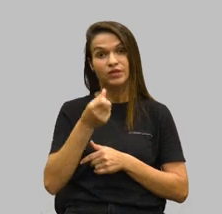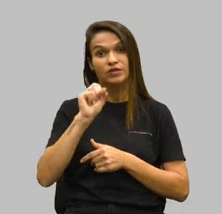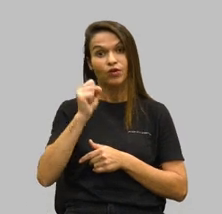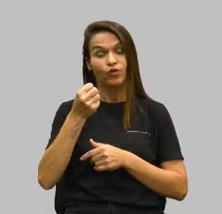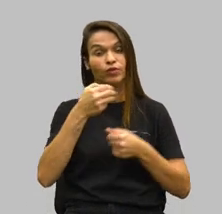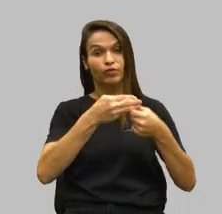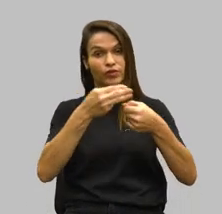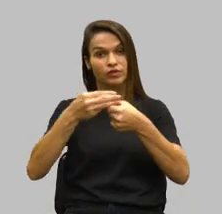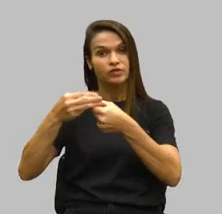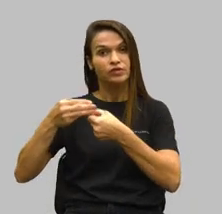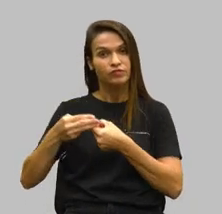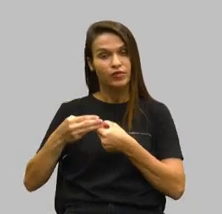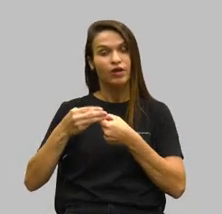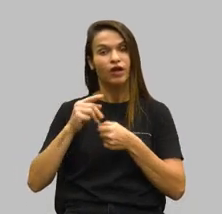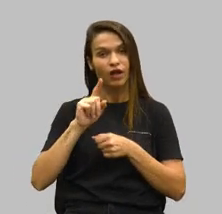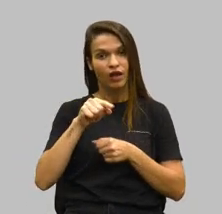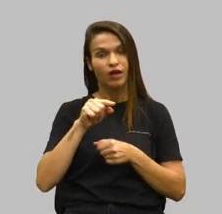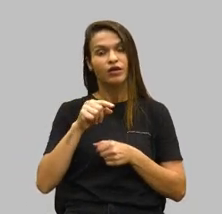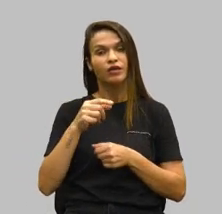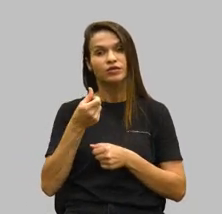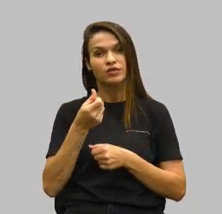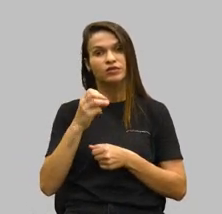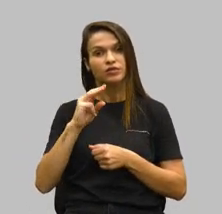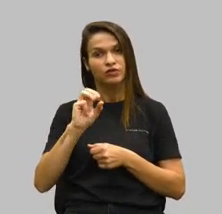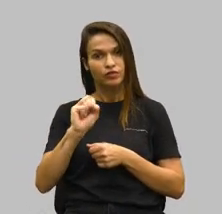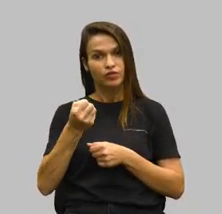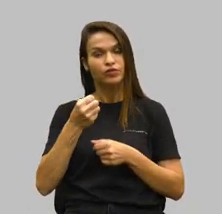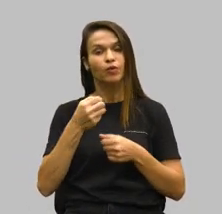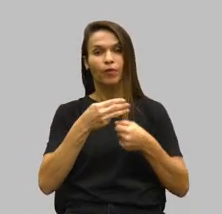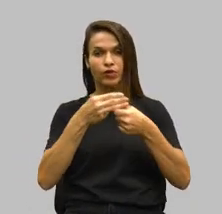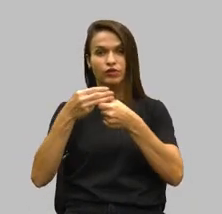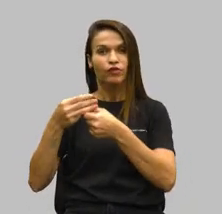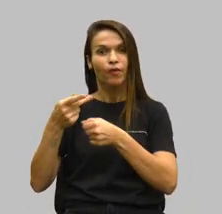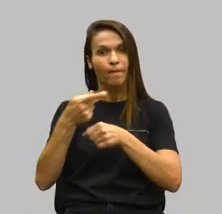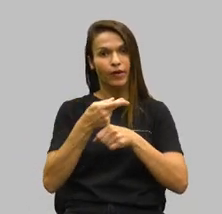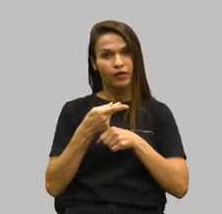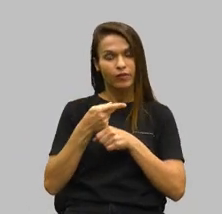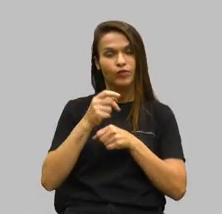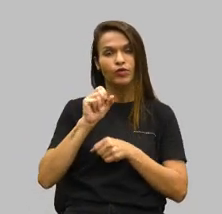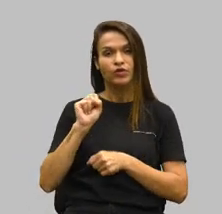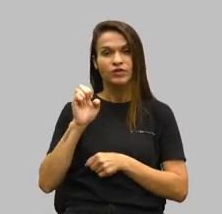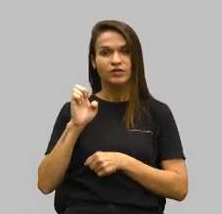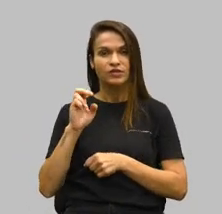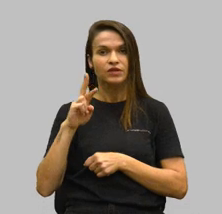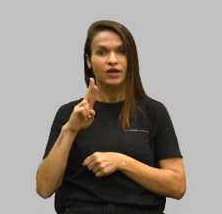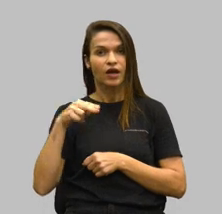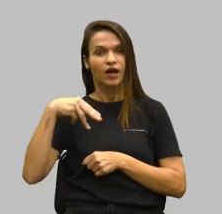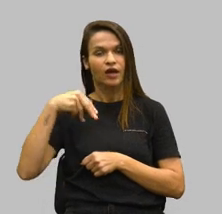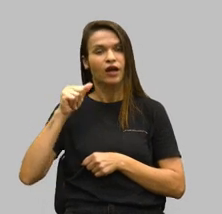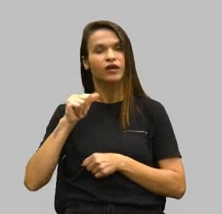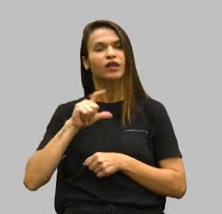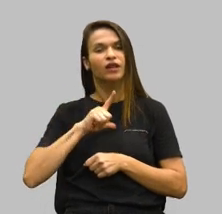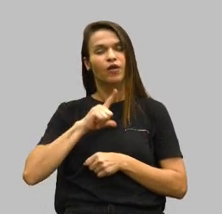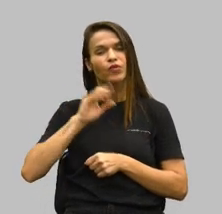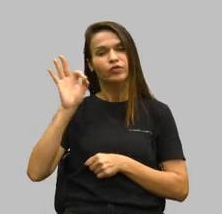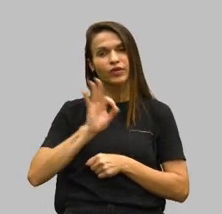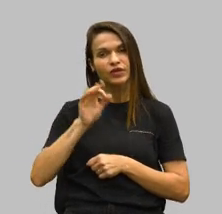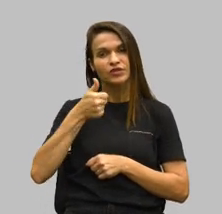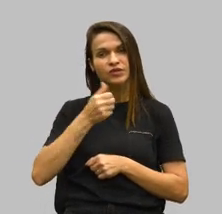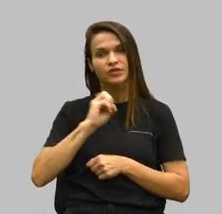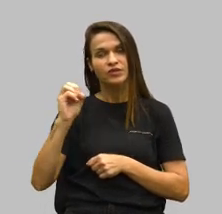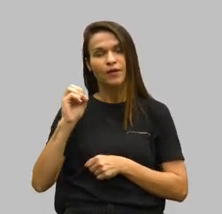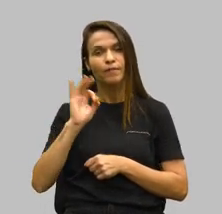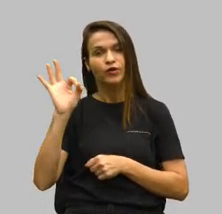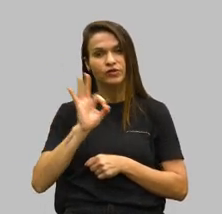municípios foram 68 municípios que foram procurados pelo CNA ou seja nós temos aqui uma taxa de 100% de